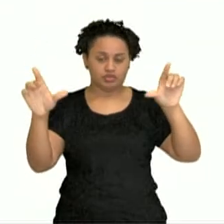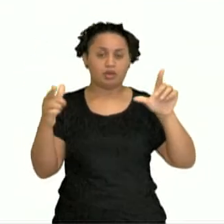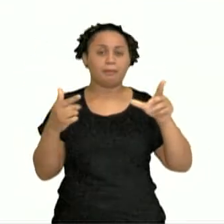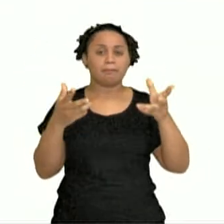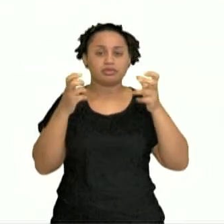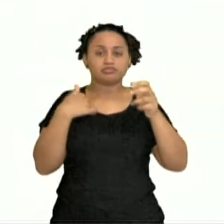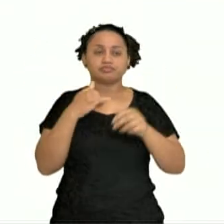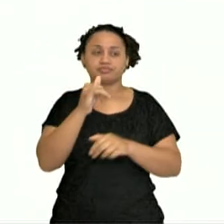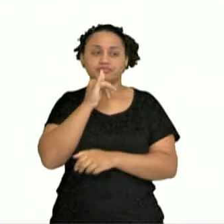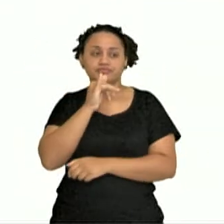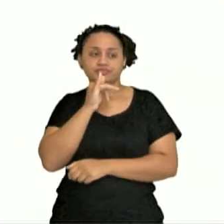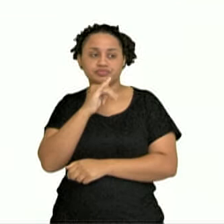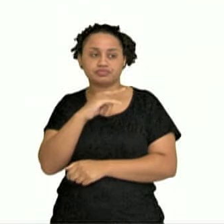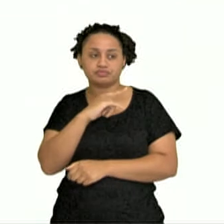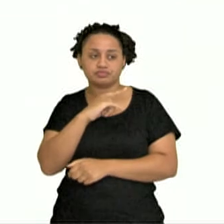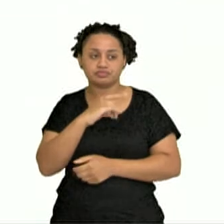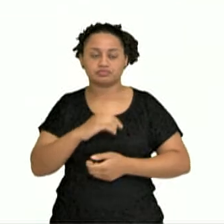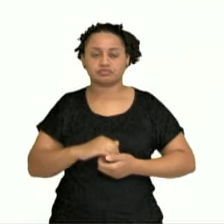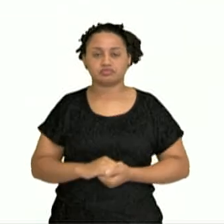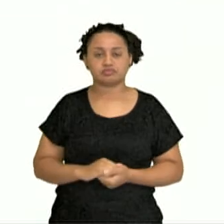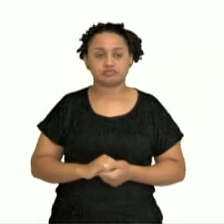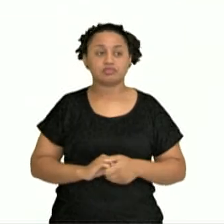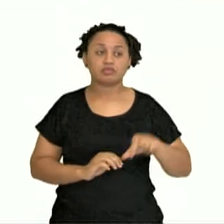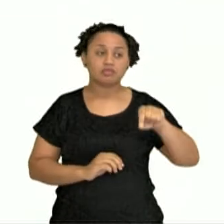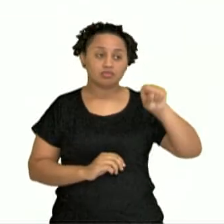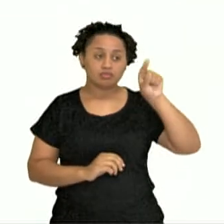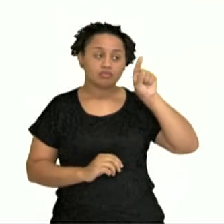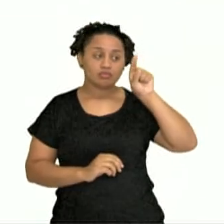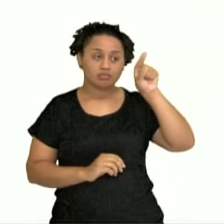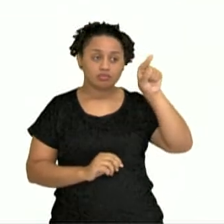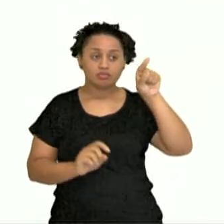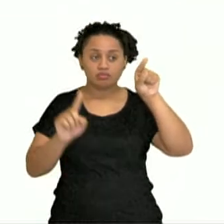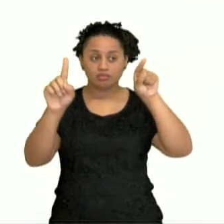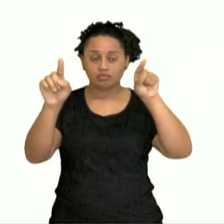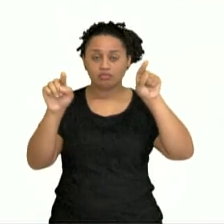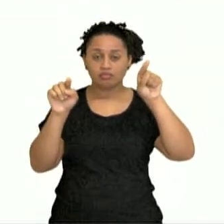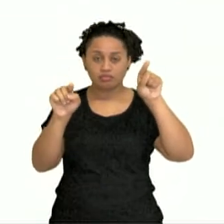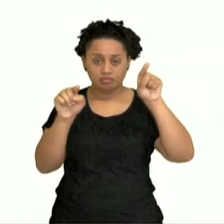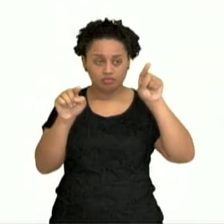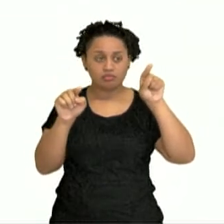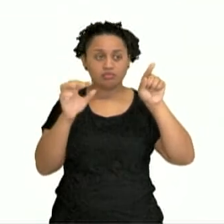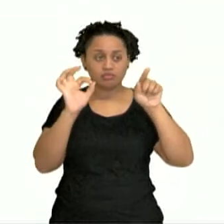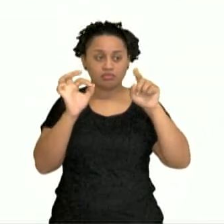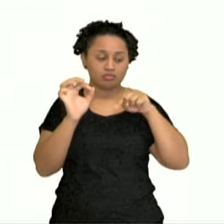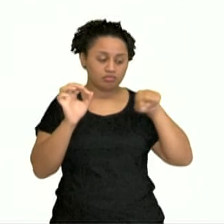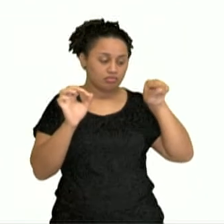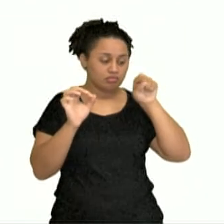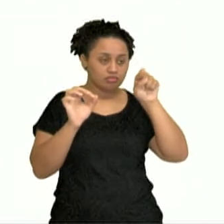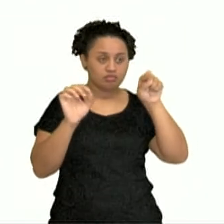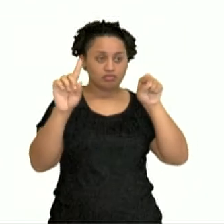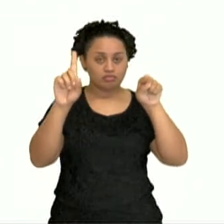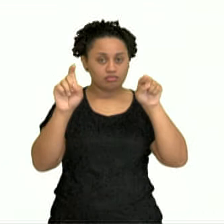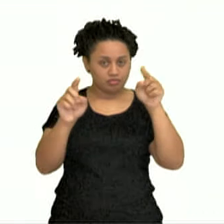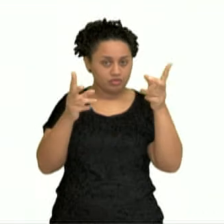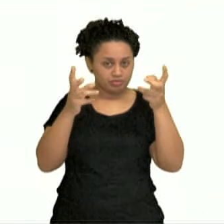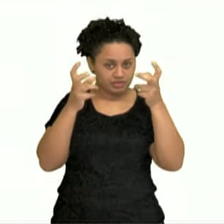então, o primeiro de exclamação. Que linda! Quantos anos tem? Ponto, então, invertido, tá vendo?